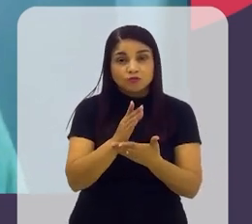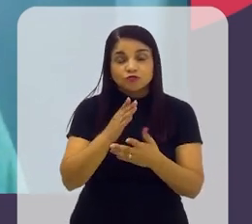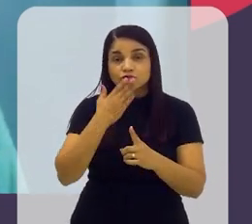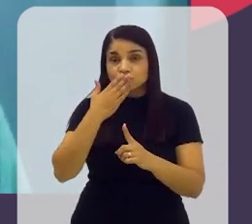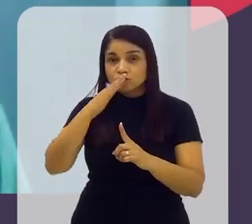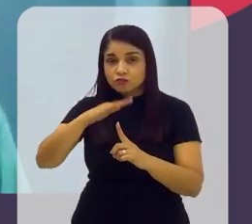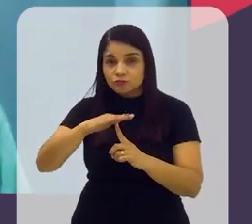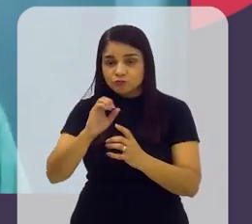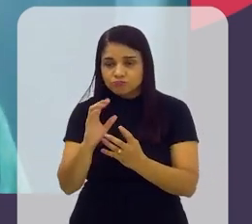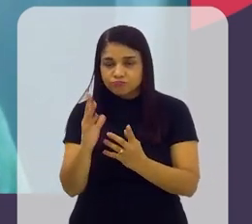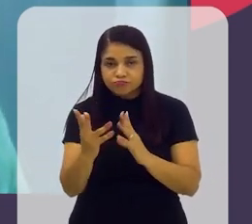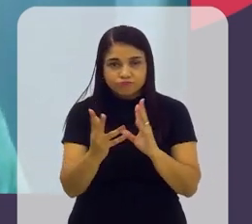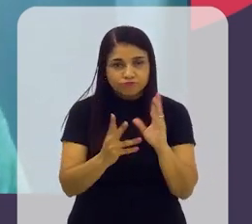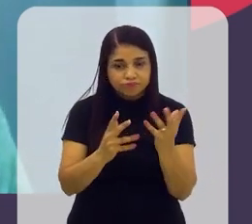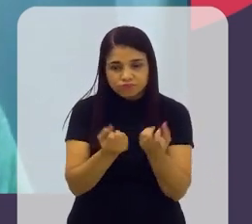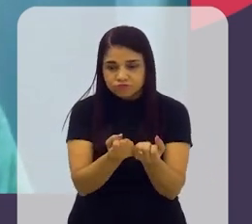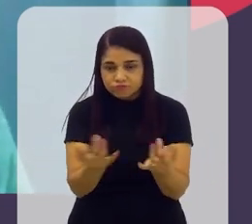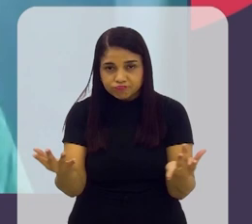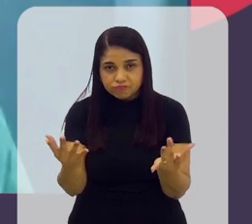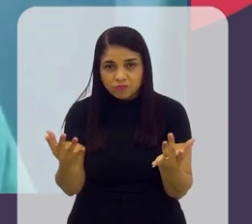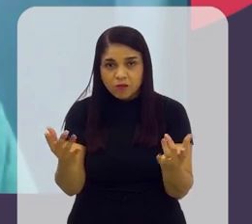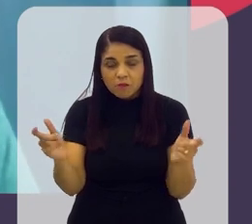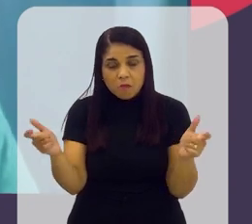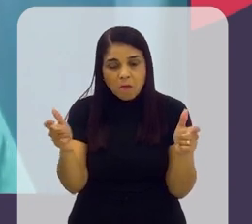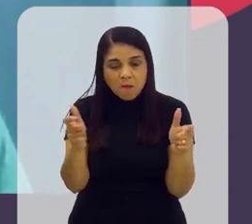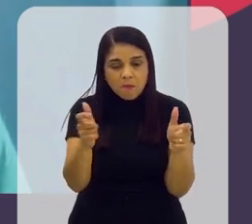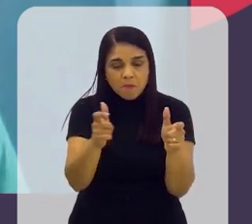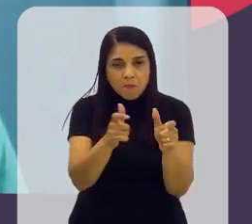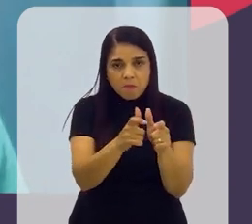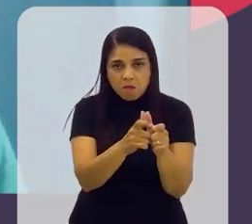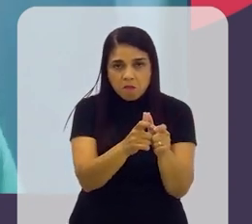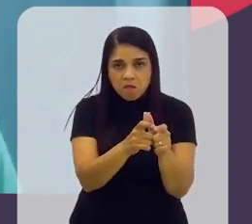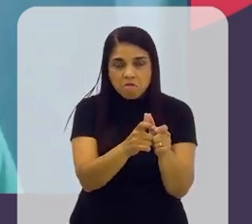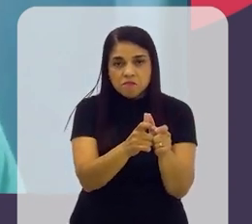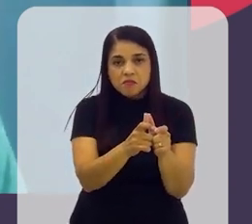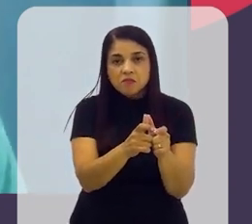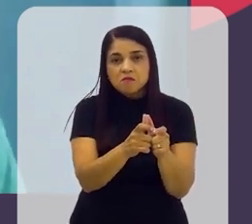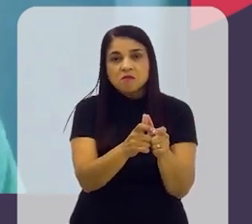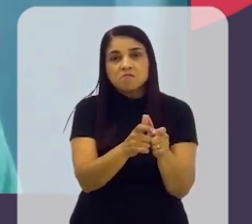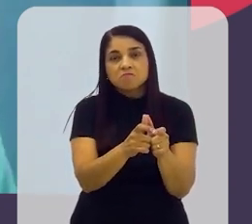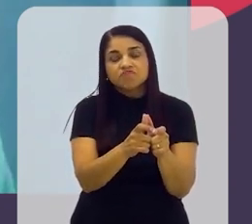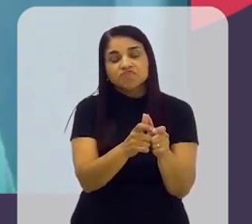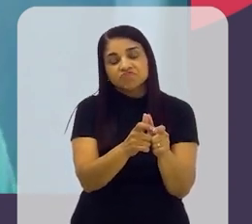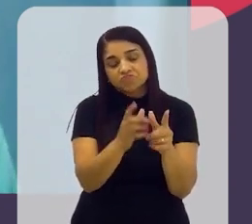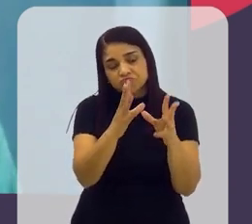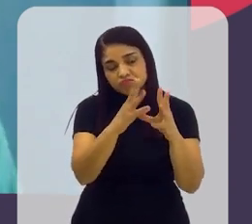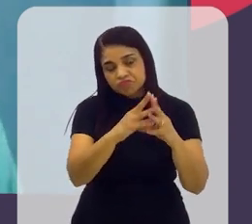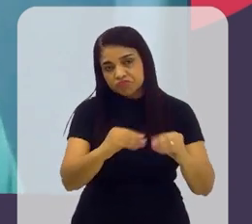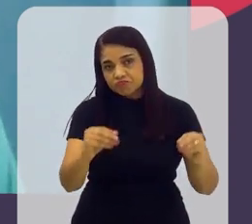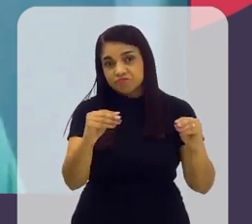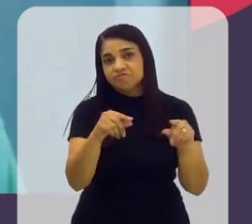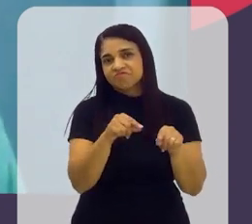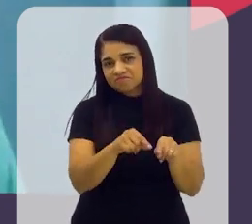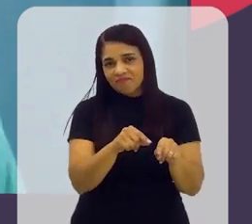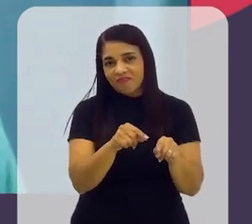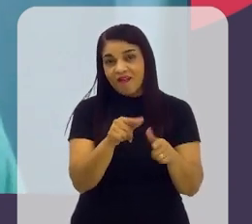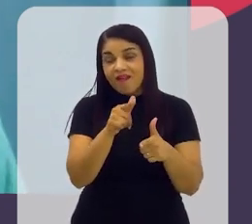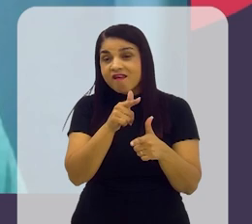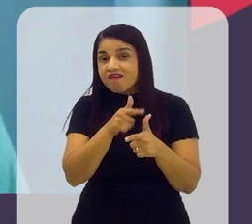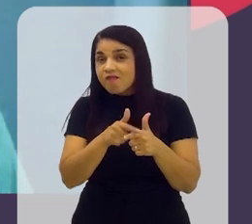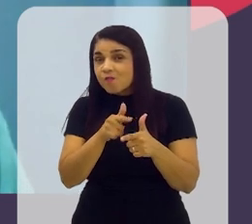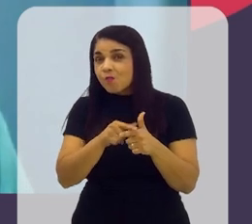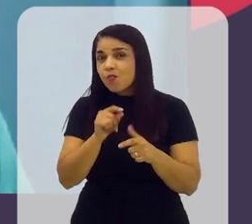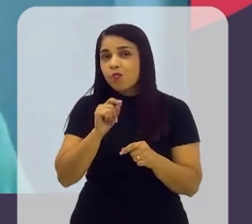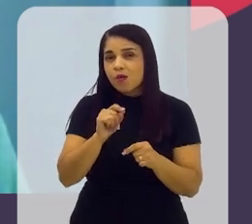organismos acabam tendo suas populações cada vez mais diminuídas e que vão sendo levadas à extinção. Então, o problema